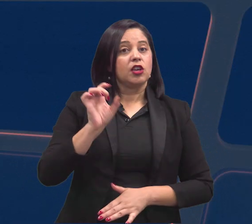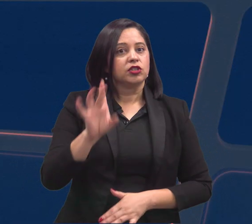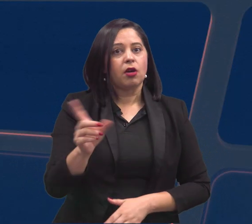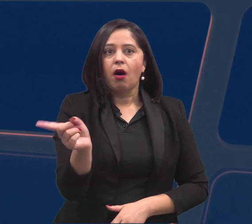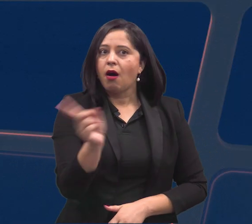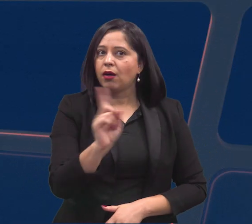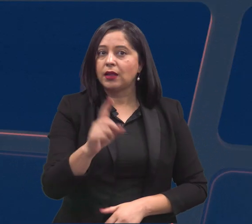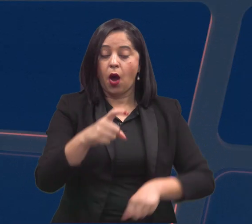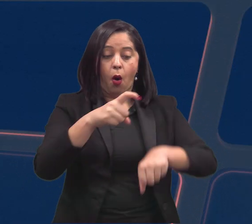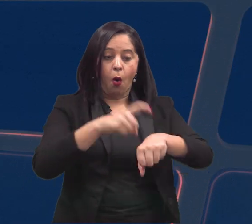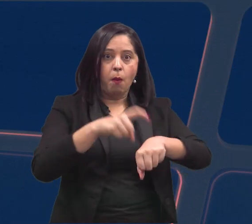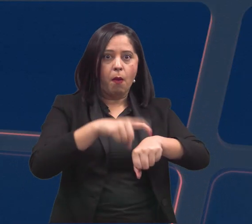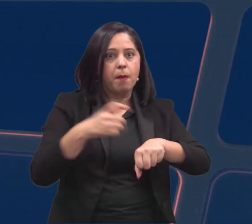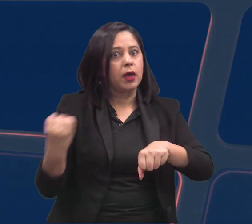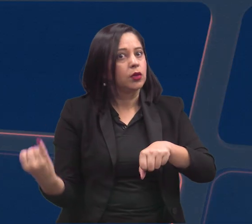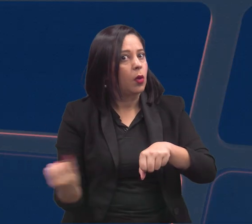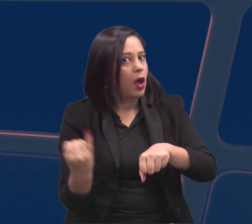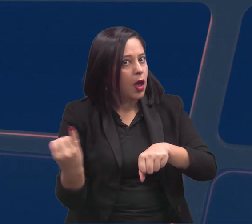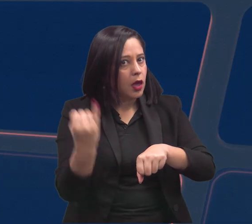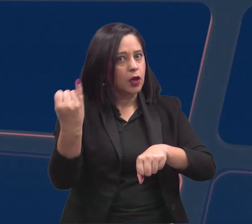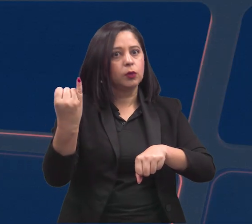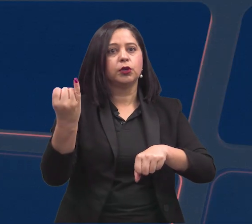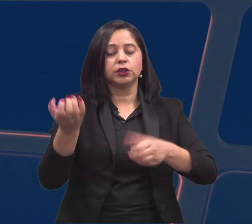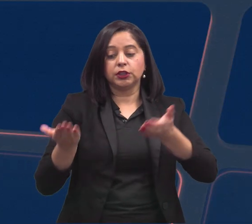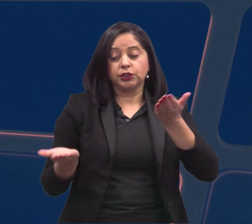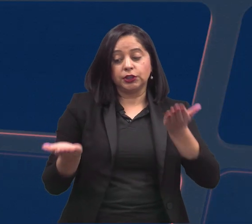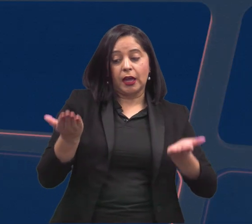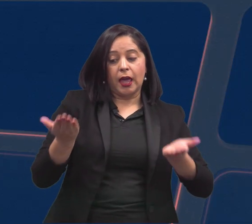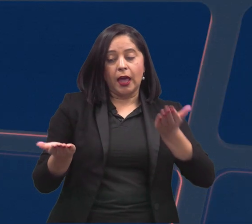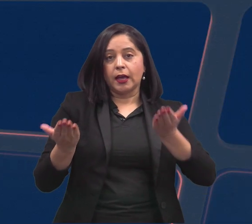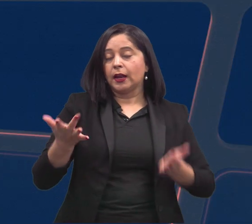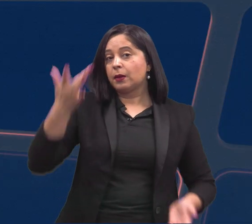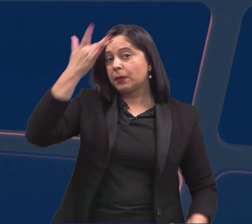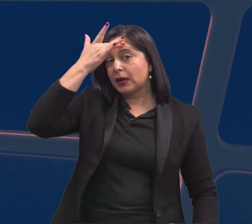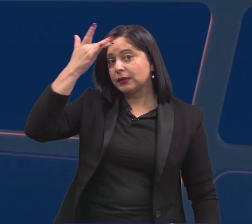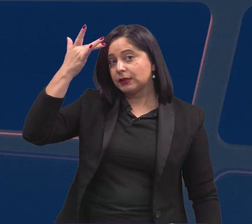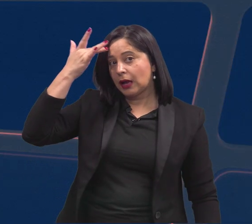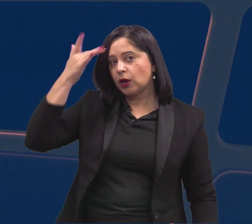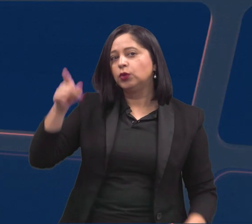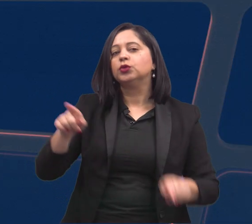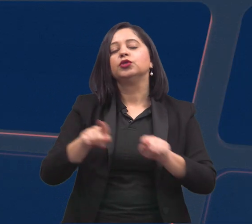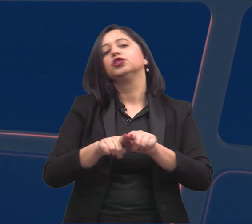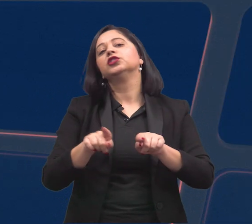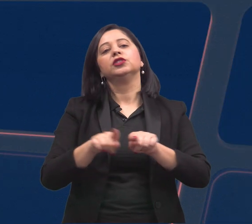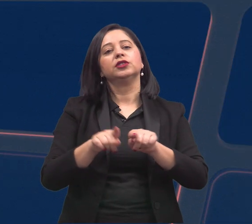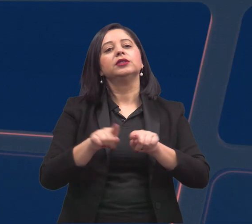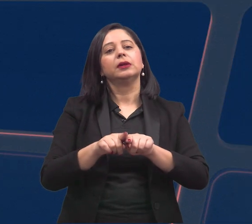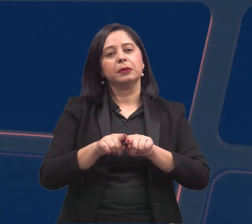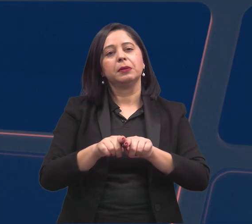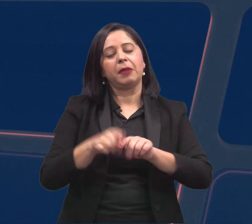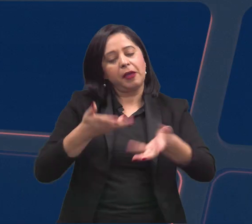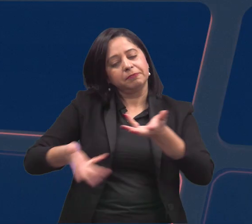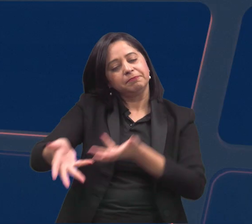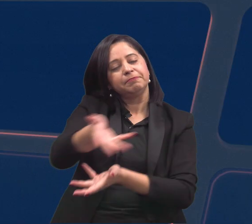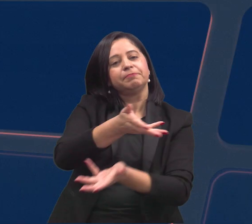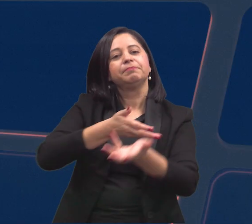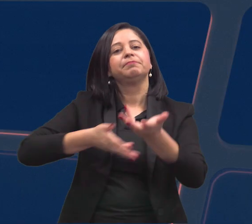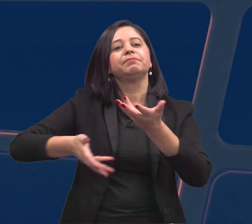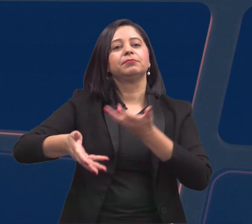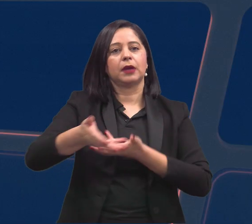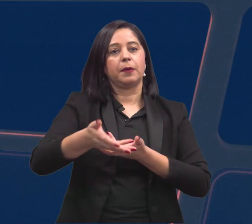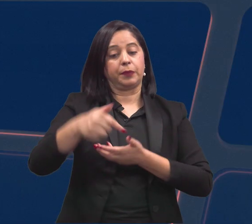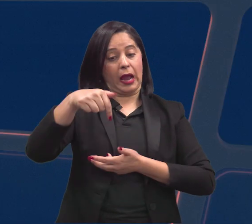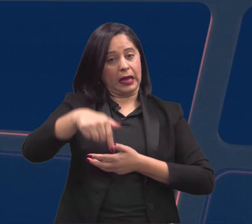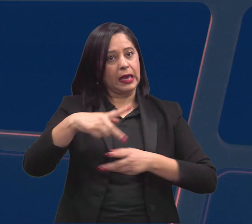e outra, esses momentos são fundamentais para o equilíbrio da nossa saúde mental e para o fortalecimento do convívio